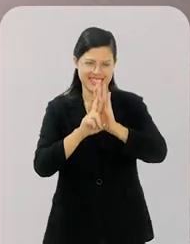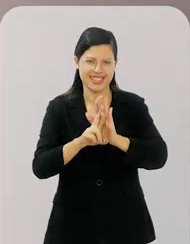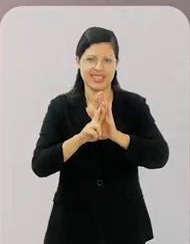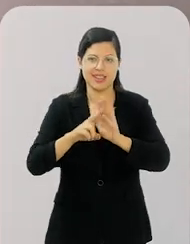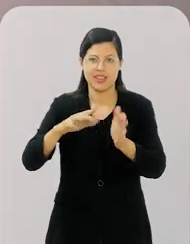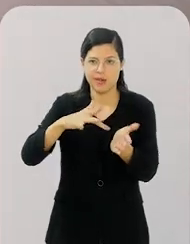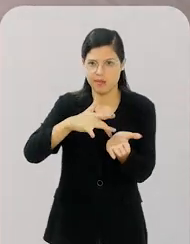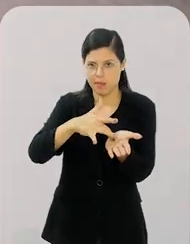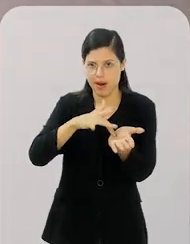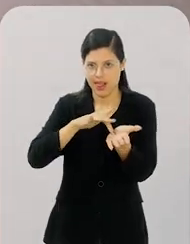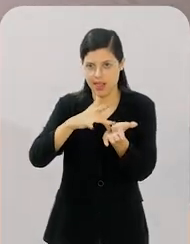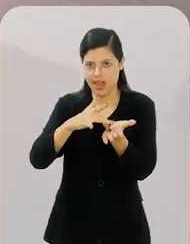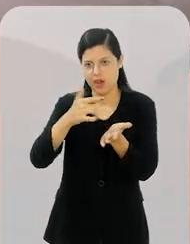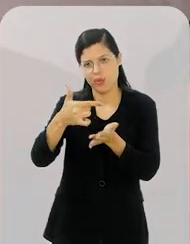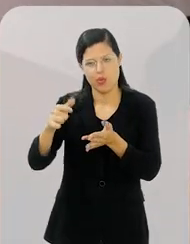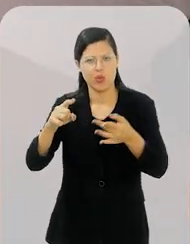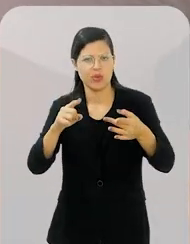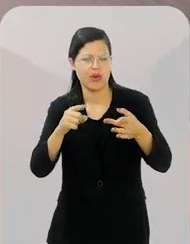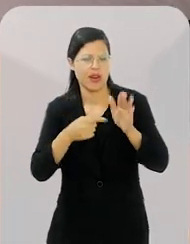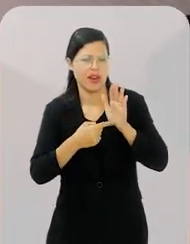e outro a ópera.